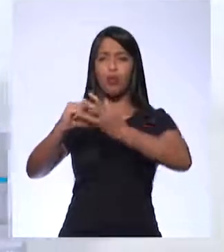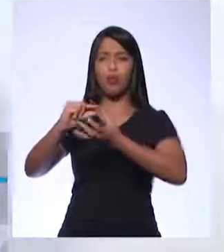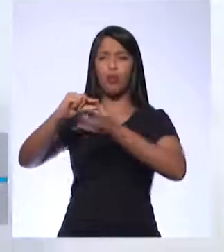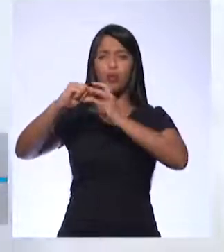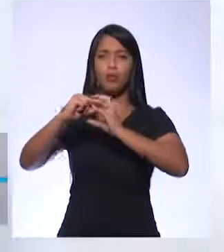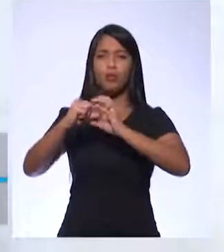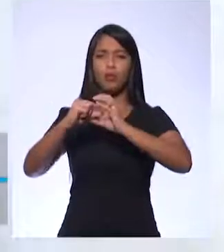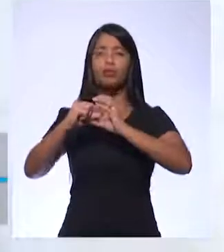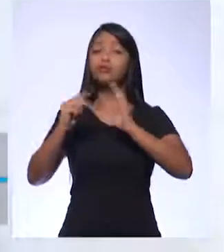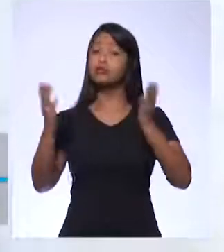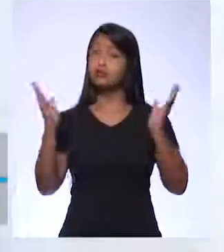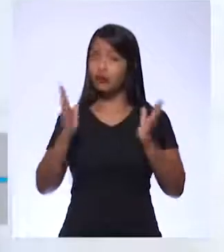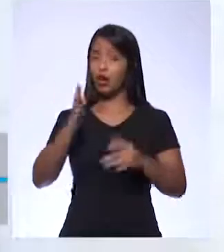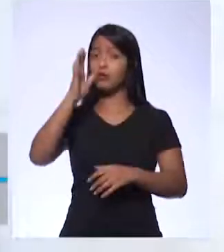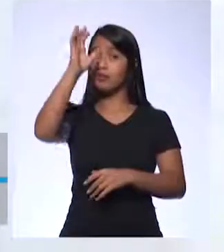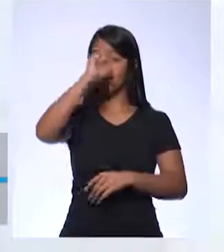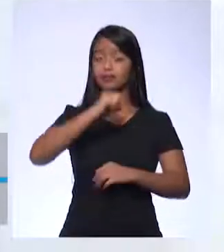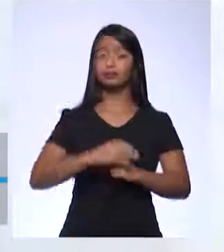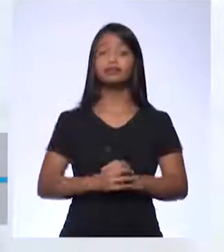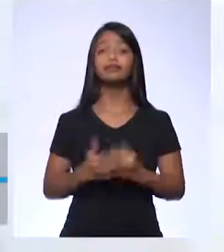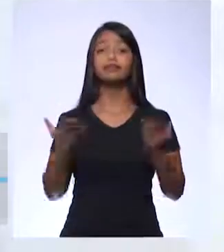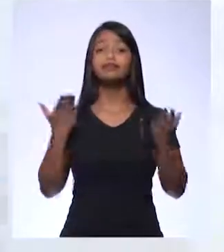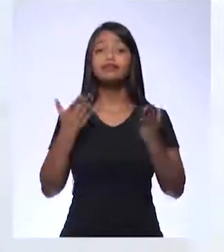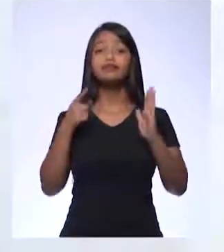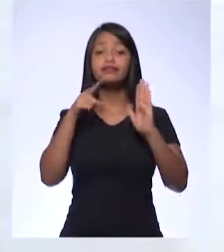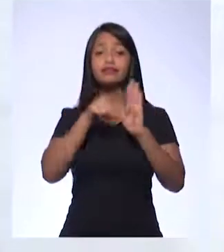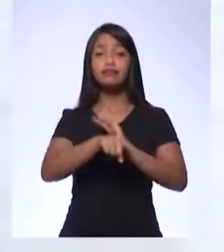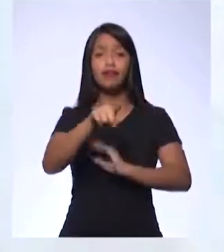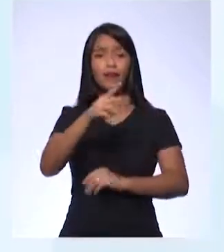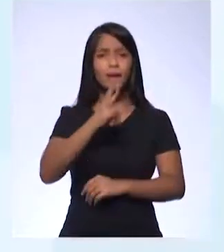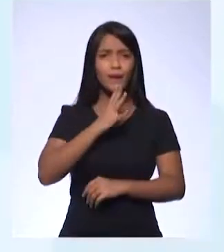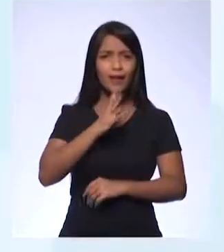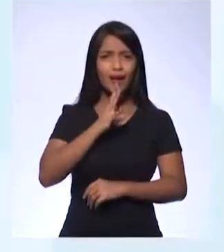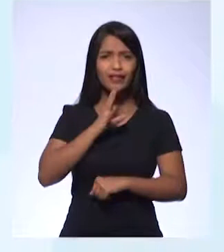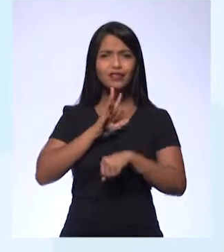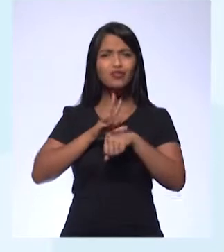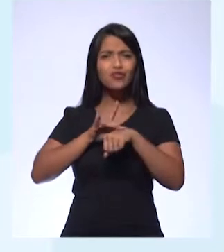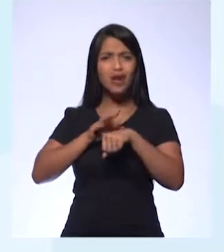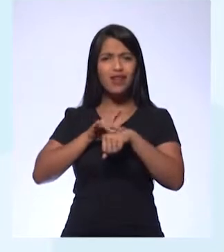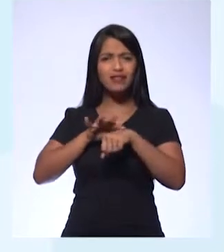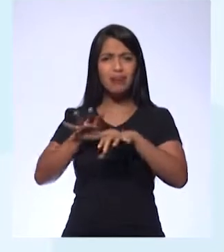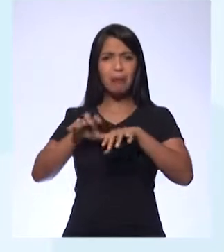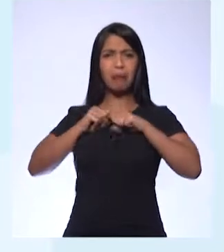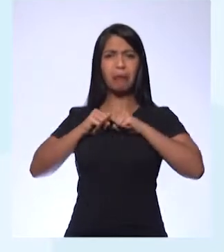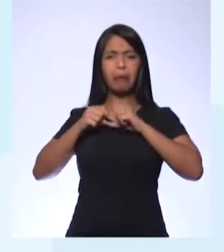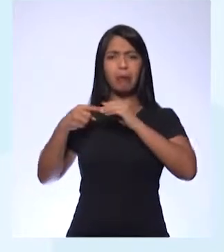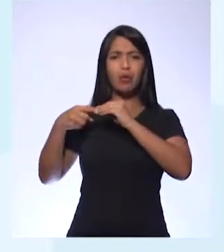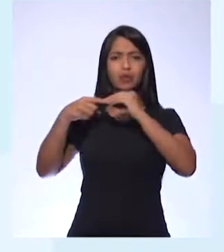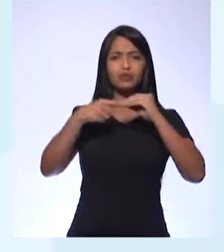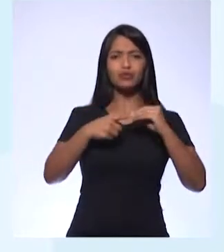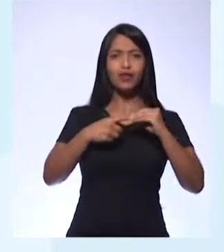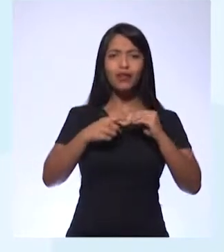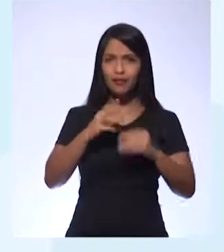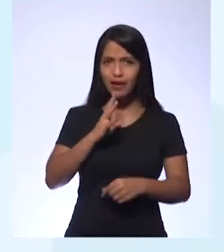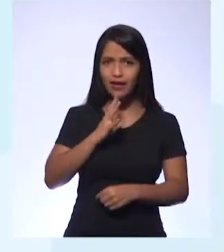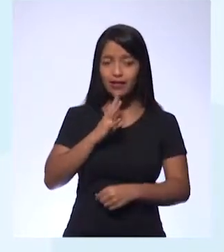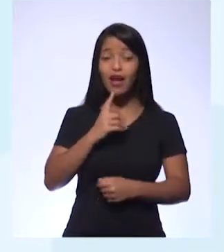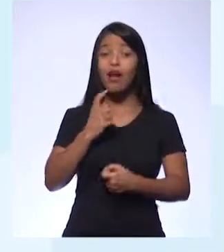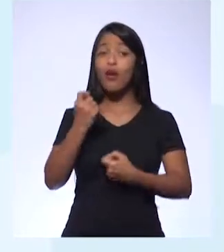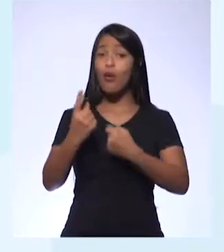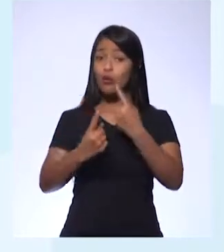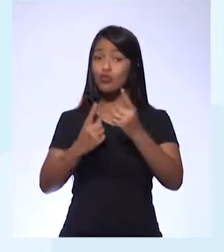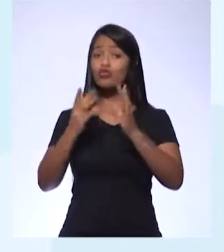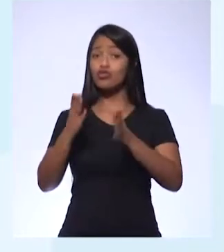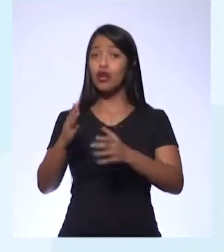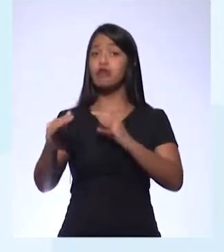diga para mim o seguinte, se você conhece alguma doença que é causada por protozoário. Já teve gente até que participou e já falou de algumas